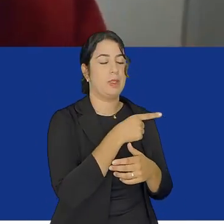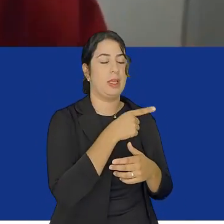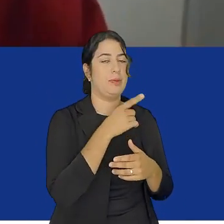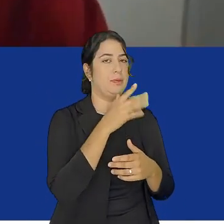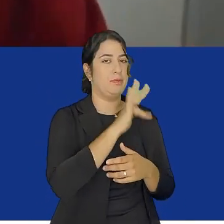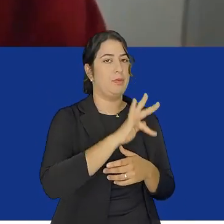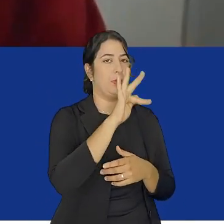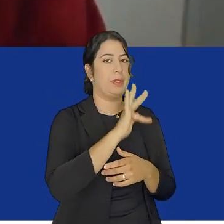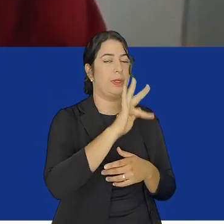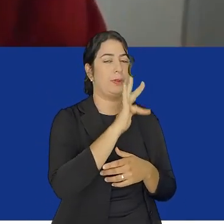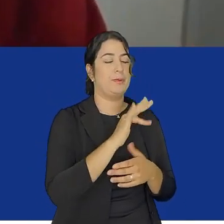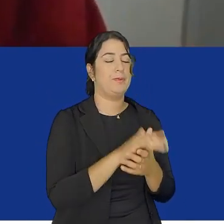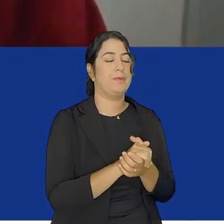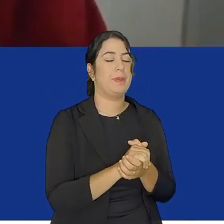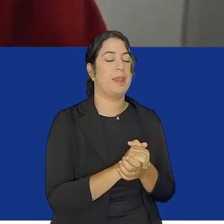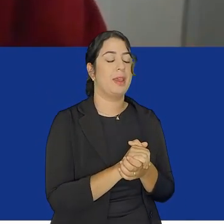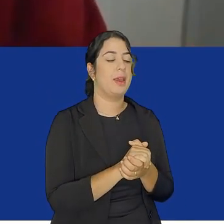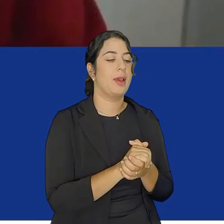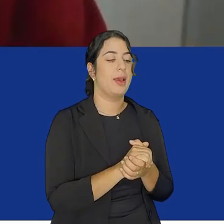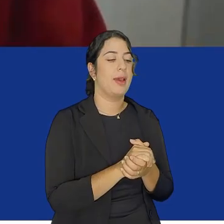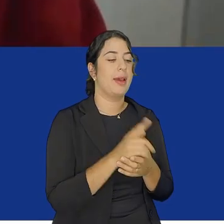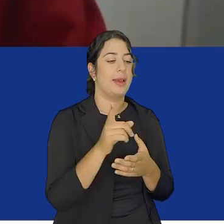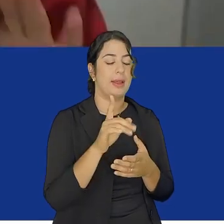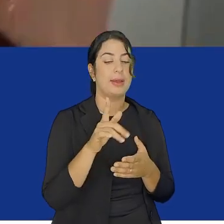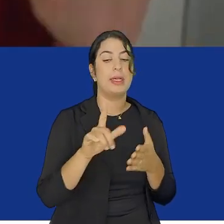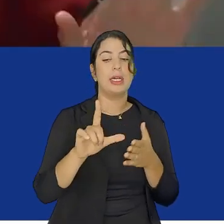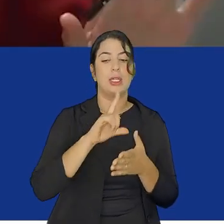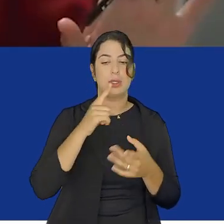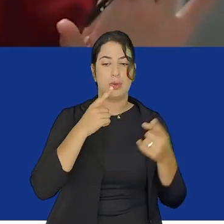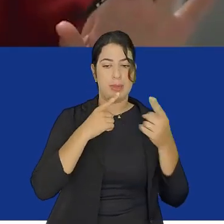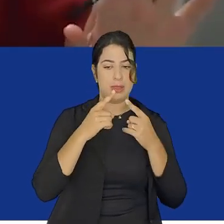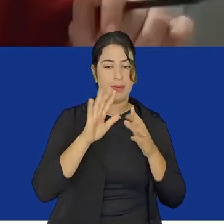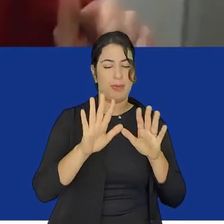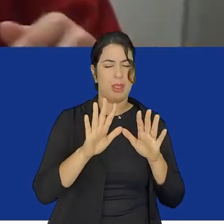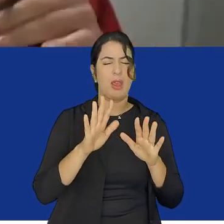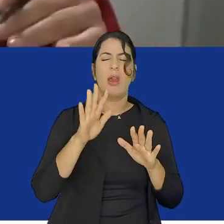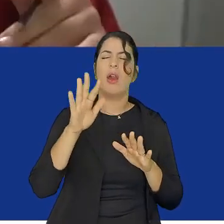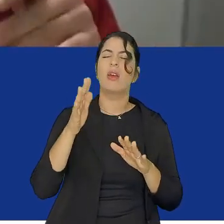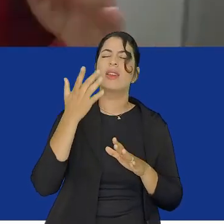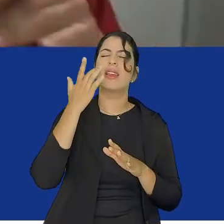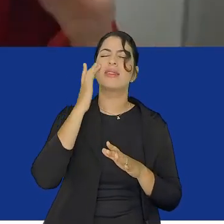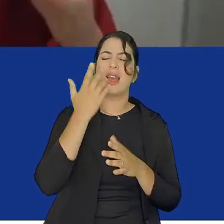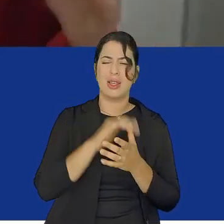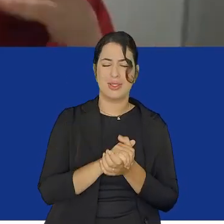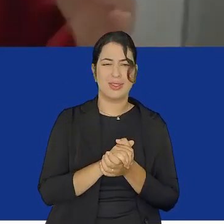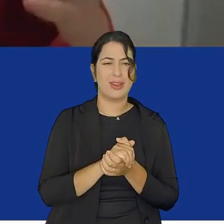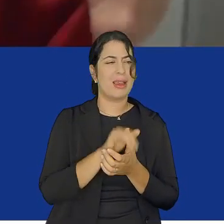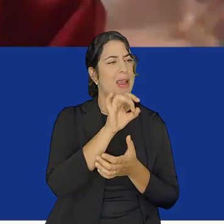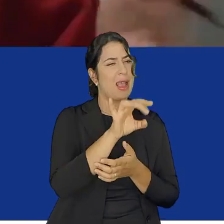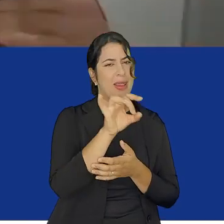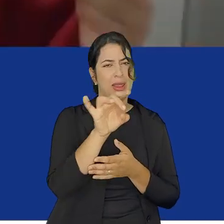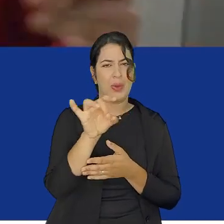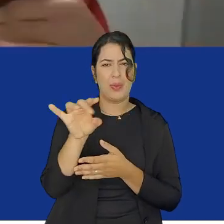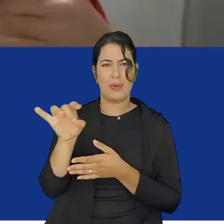ideia, né? Aí a gente reuniu o grupo, eu falei assim, antes da gente começar a falar, vamos dizer no que